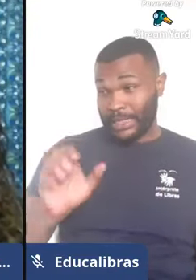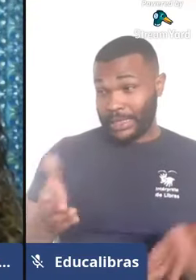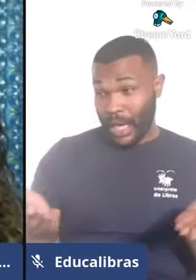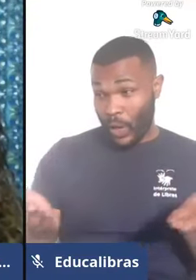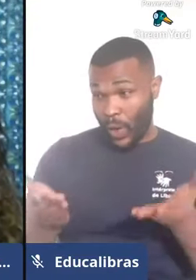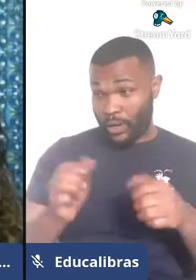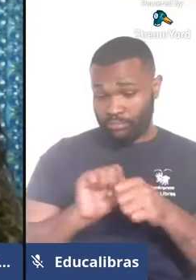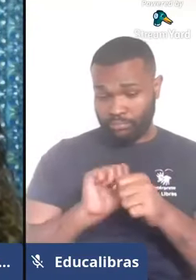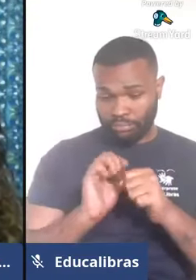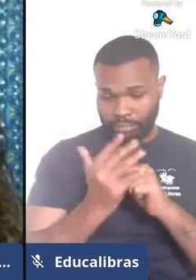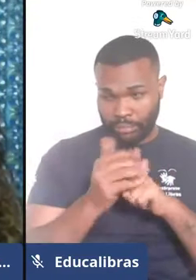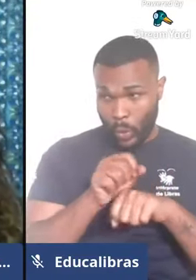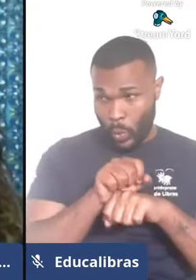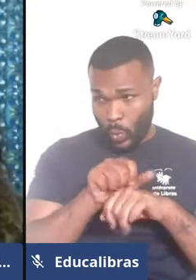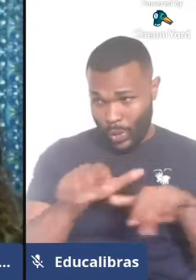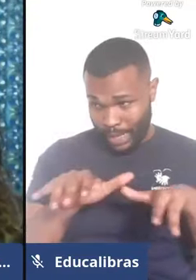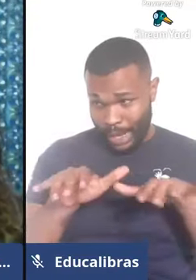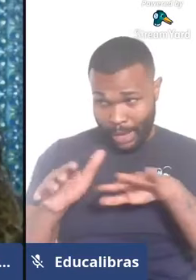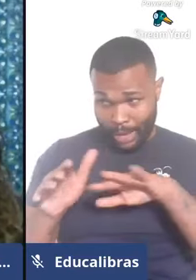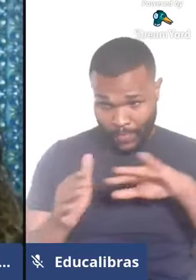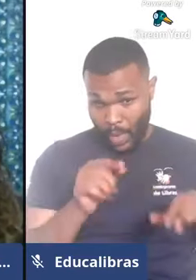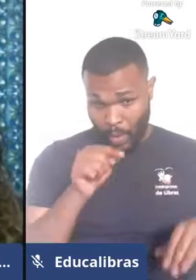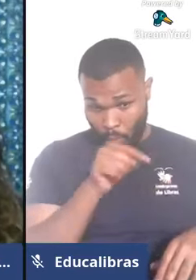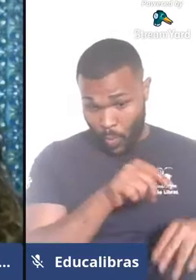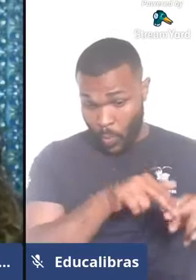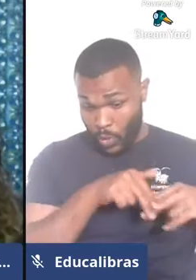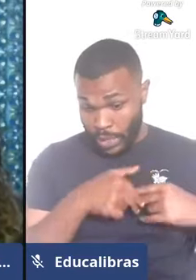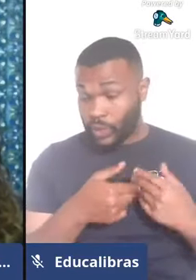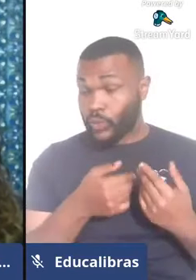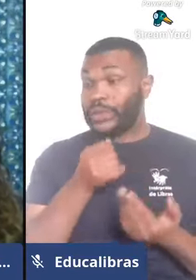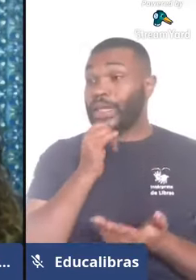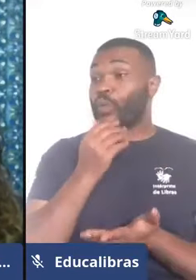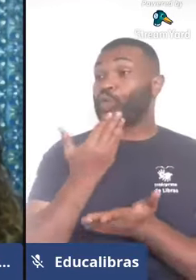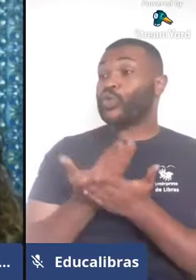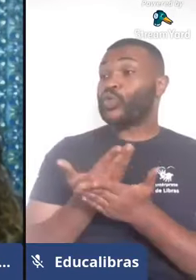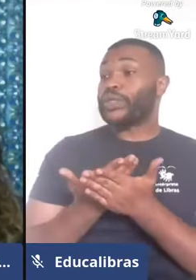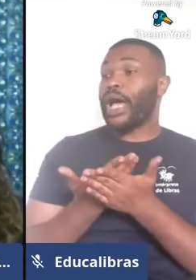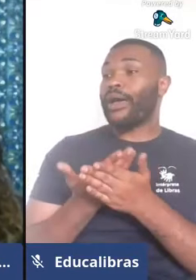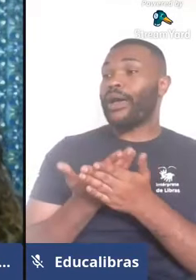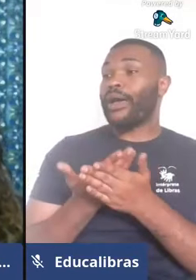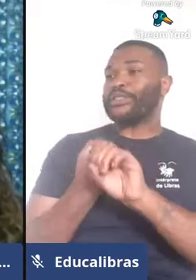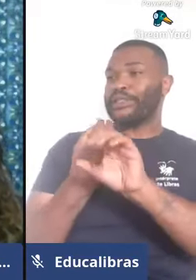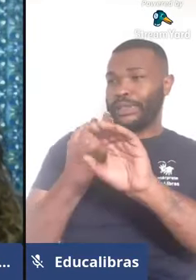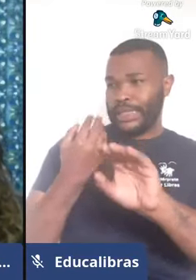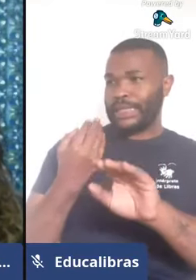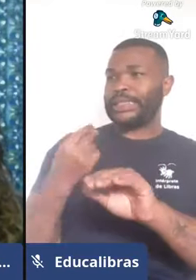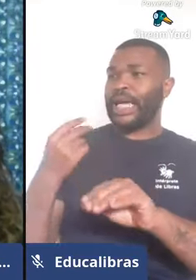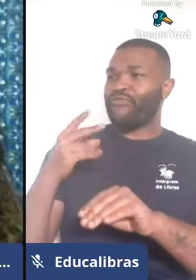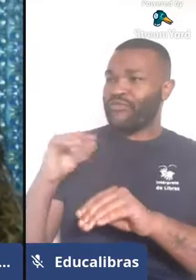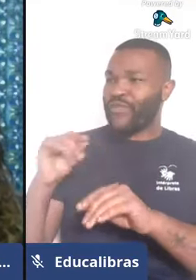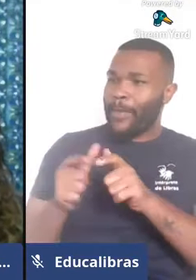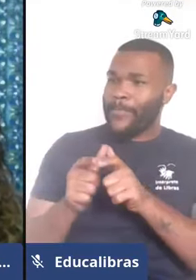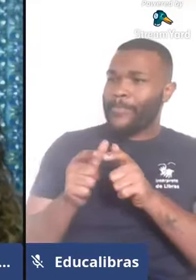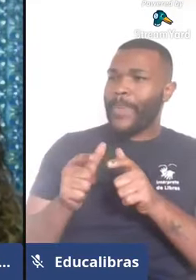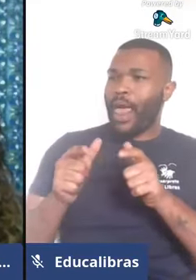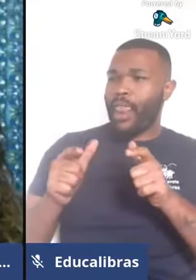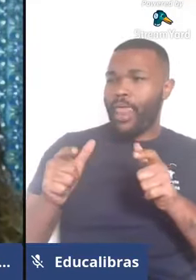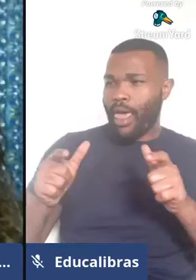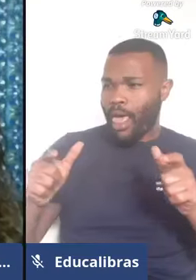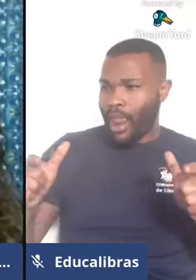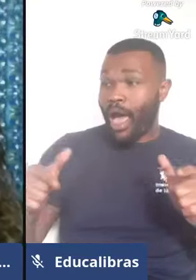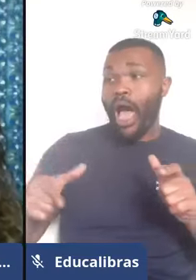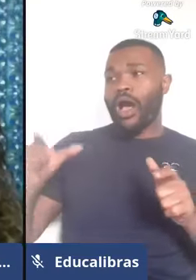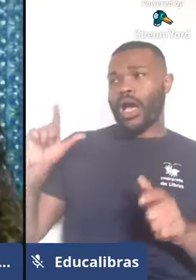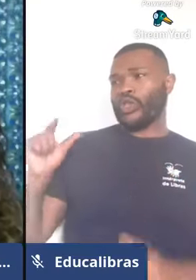né, os processos de ensino à distância. Sim. Né? Era uma coisa que acontecia, mas que estava ainda